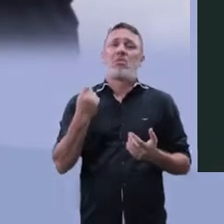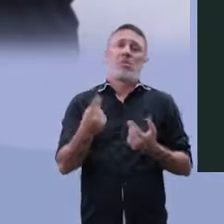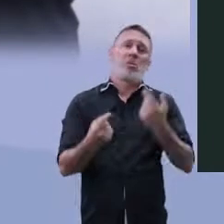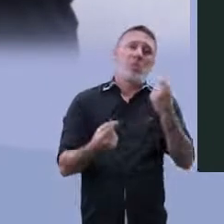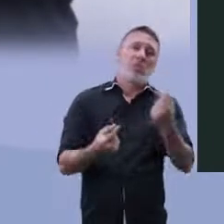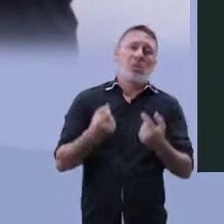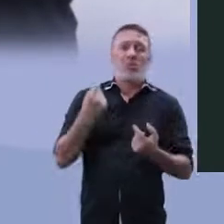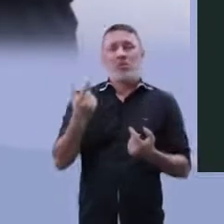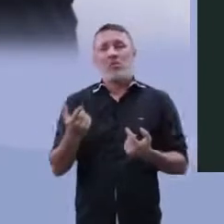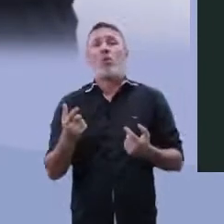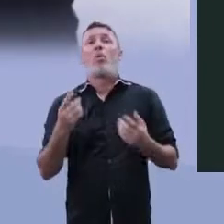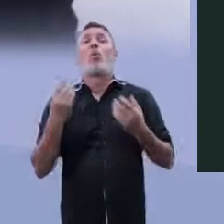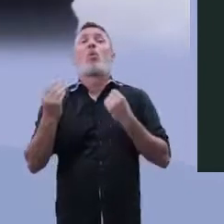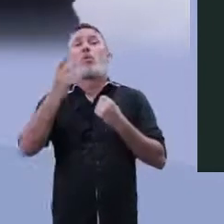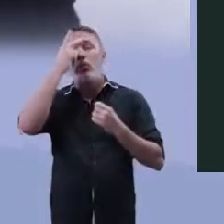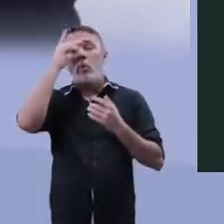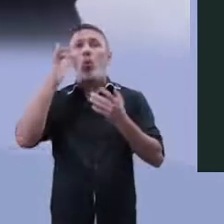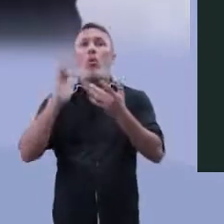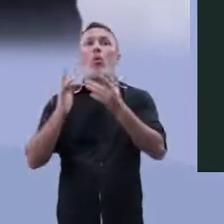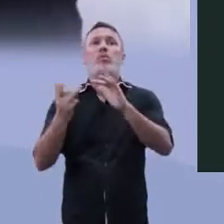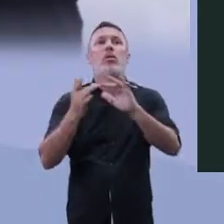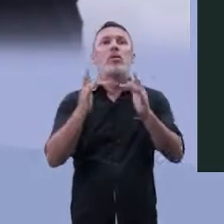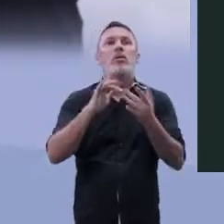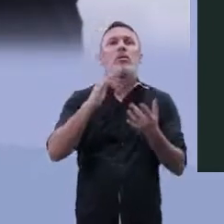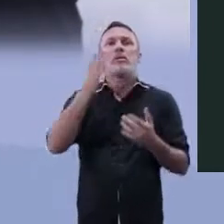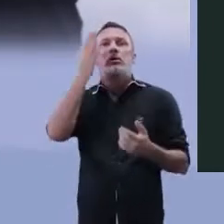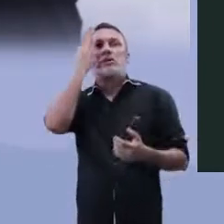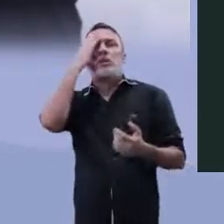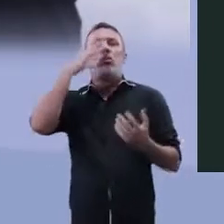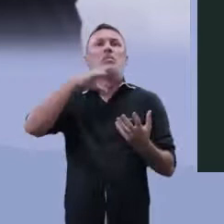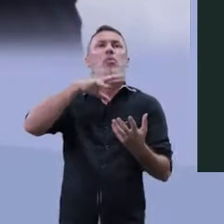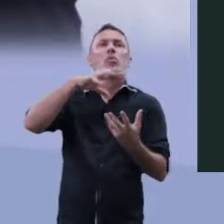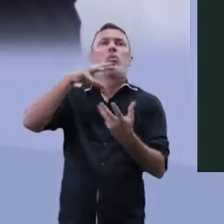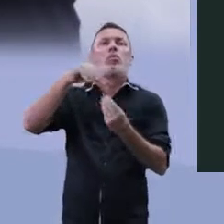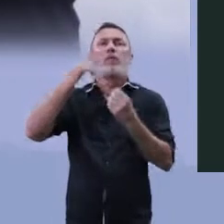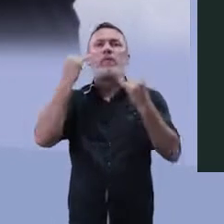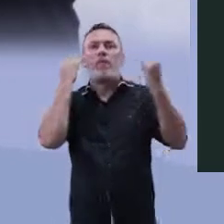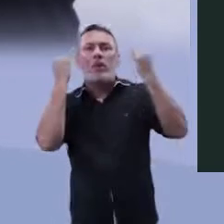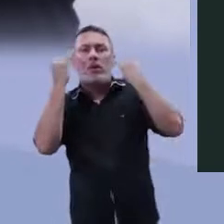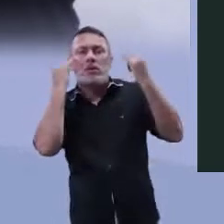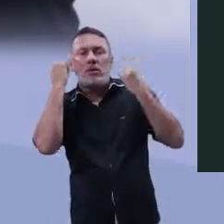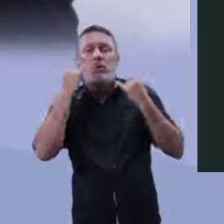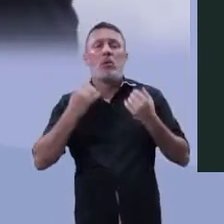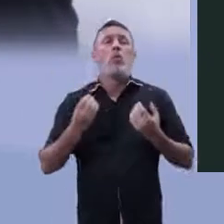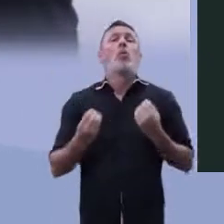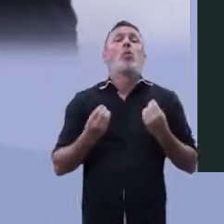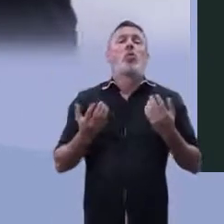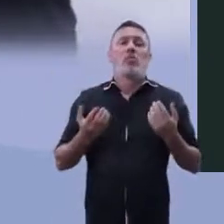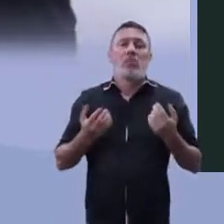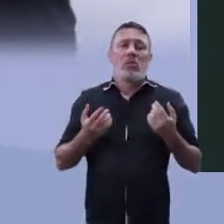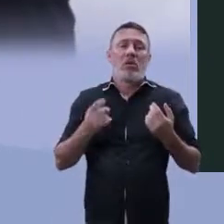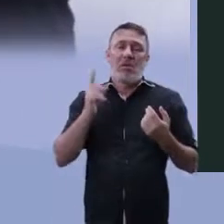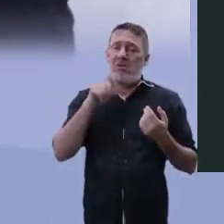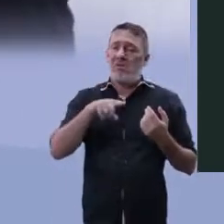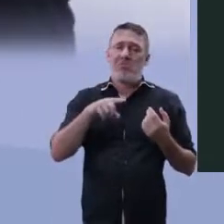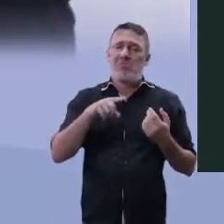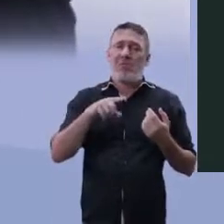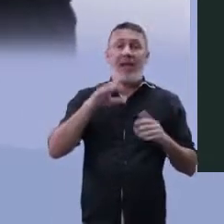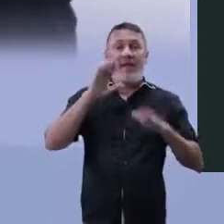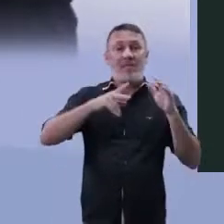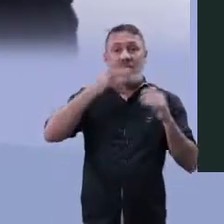telefone não está acessível a todo mundo, né? Nós não temos as formas de contato das pessoas com o